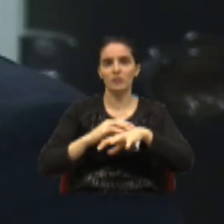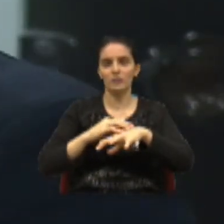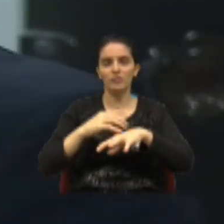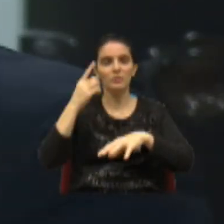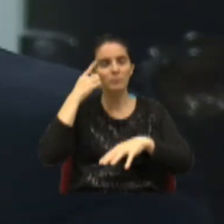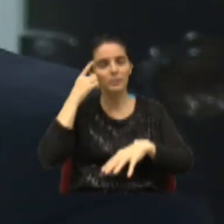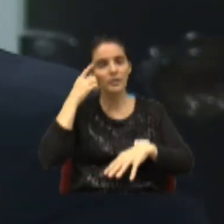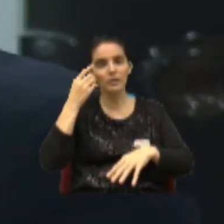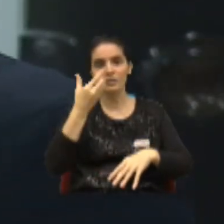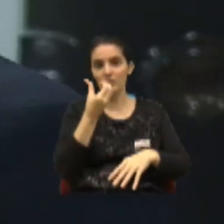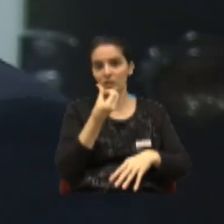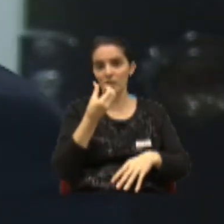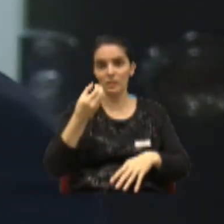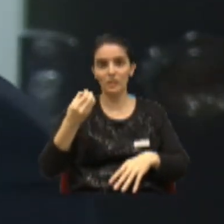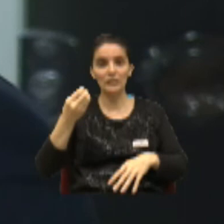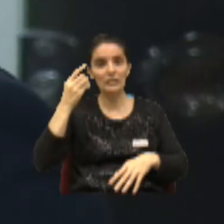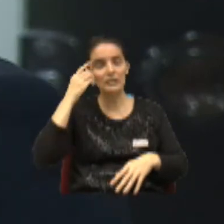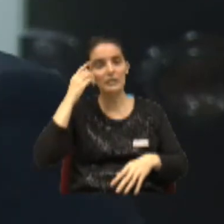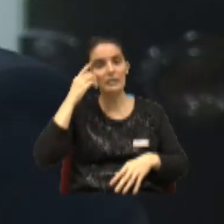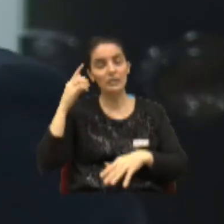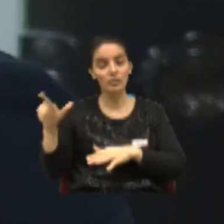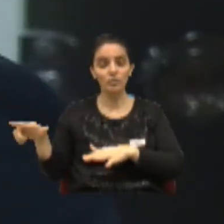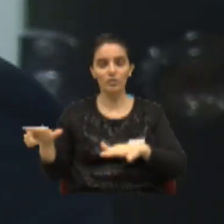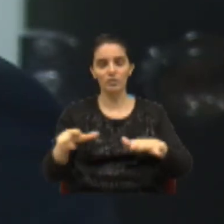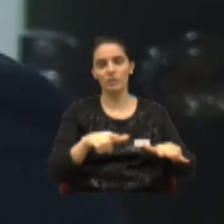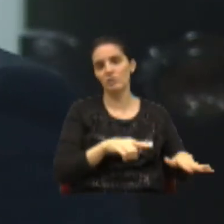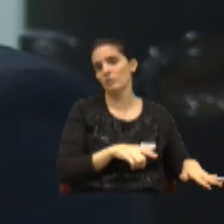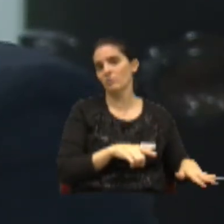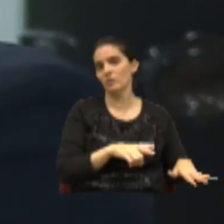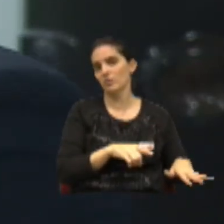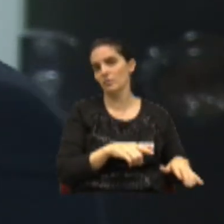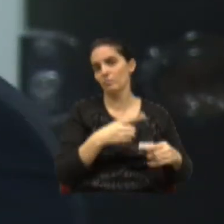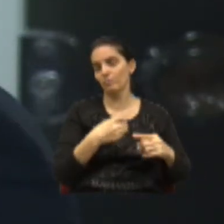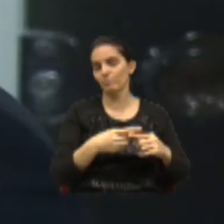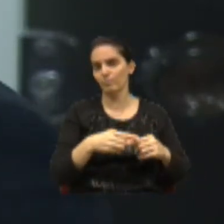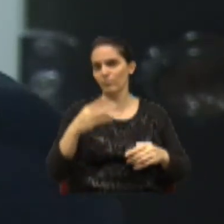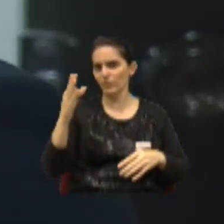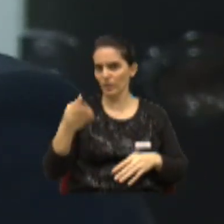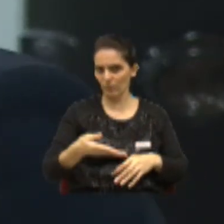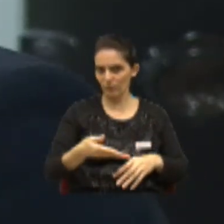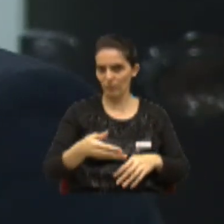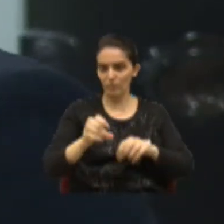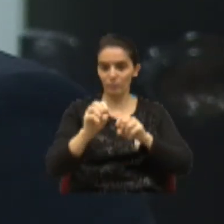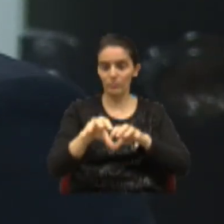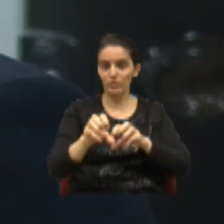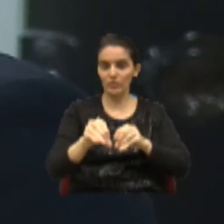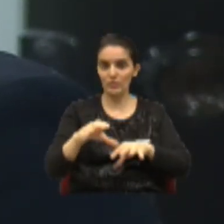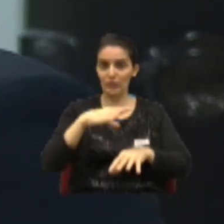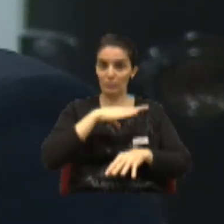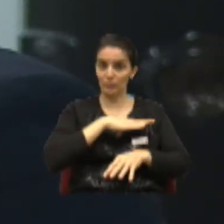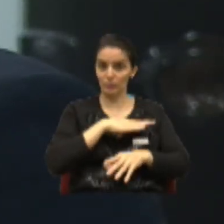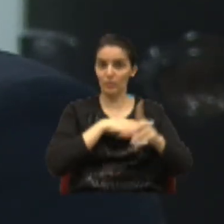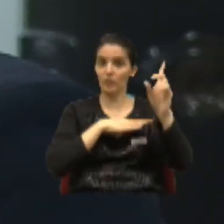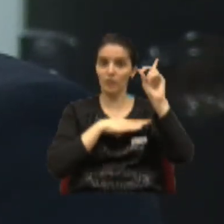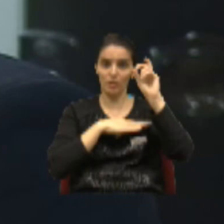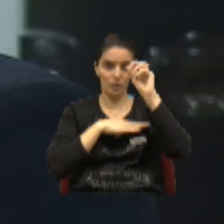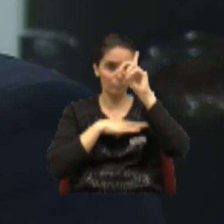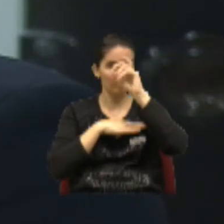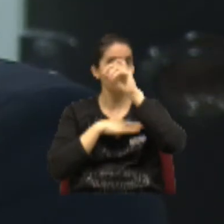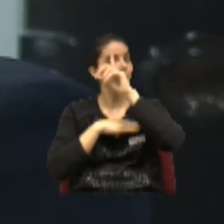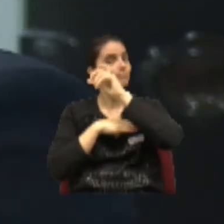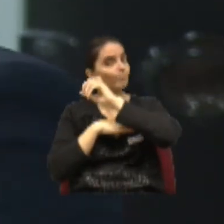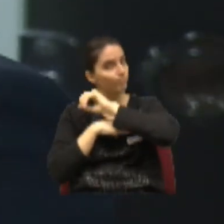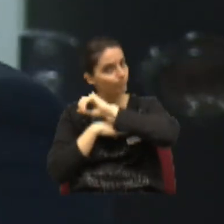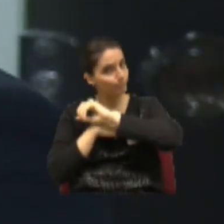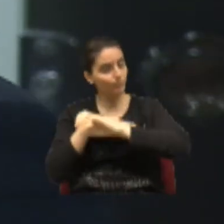dias dentro da semana, porque hoje já é difícil você ensinar português na escola. Já é difícil você